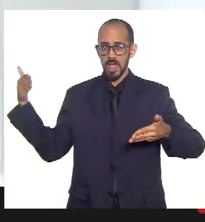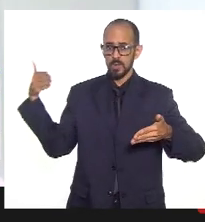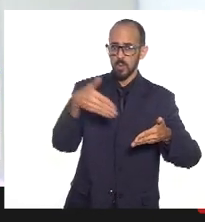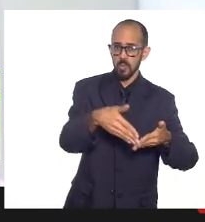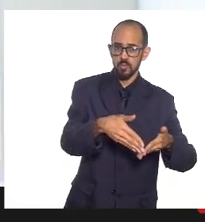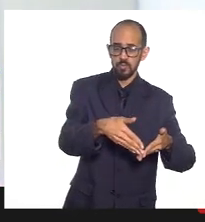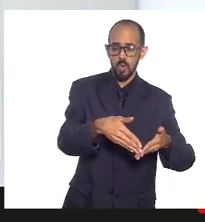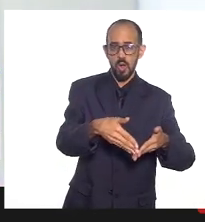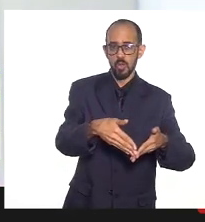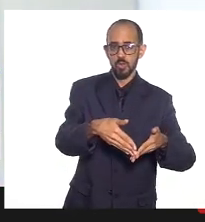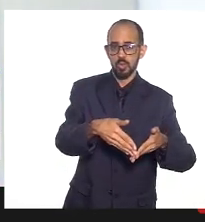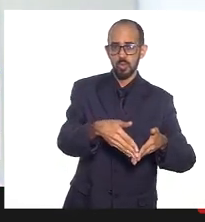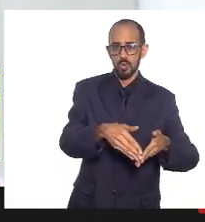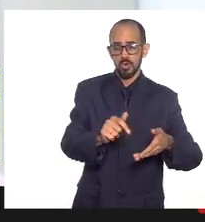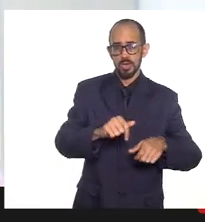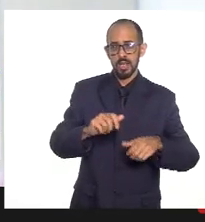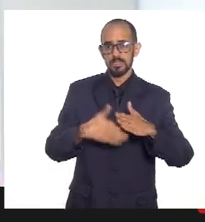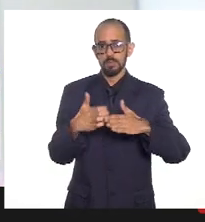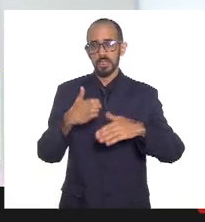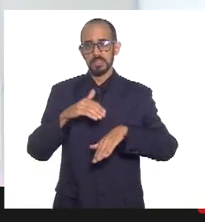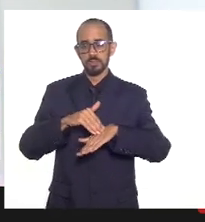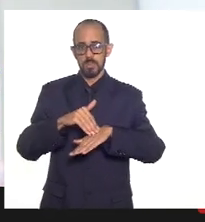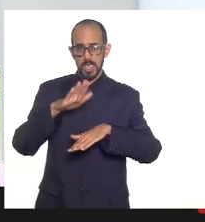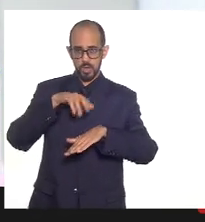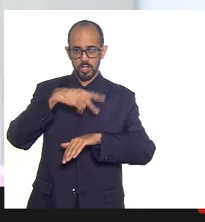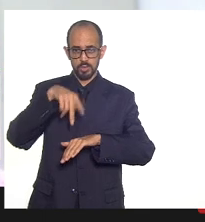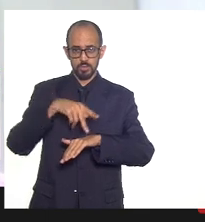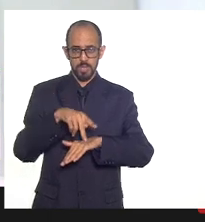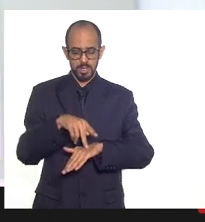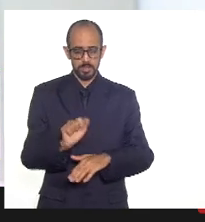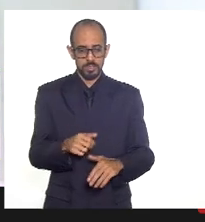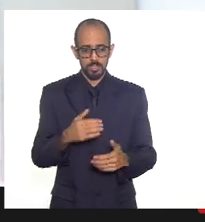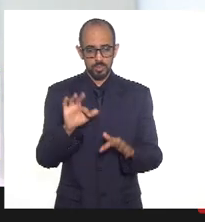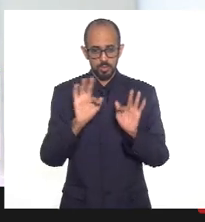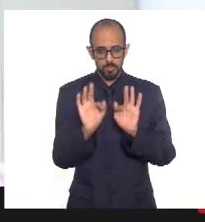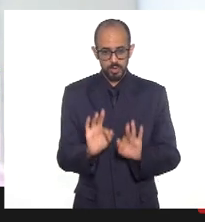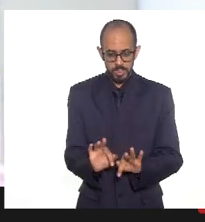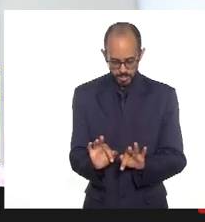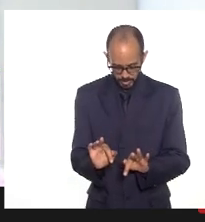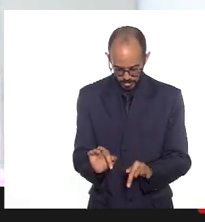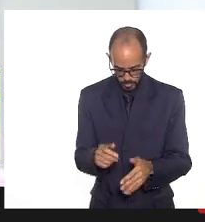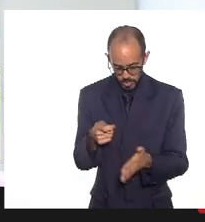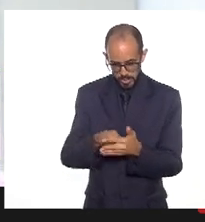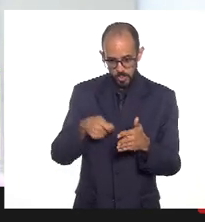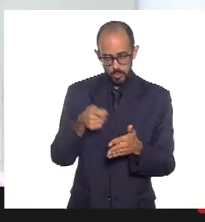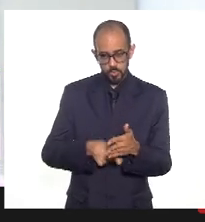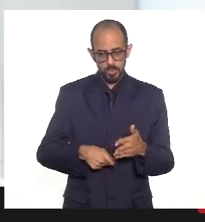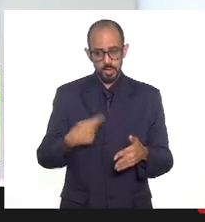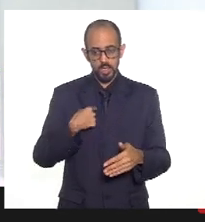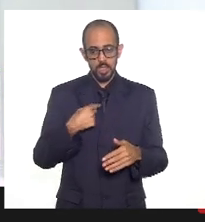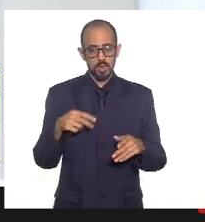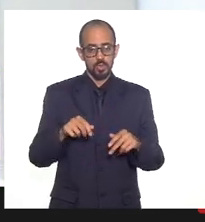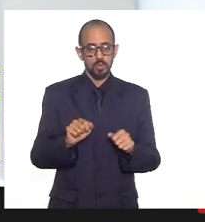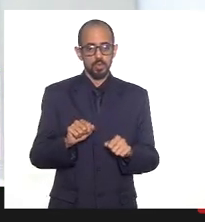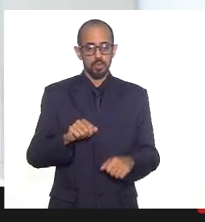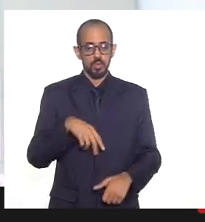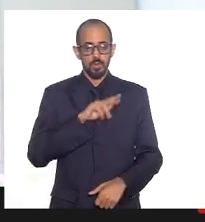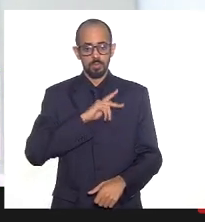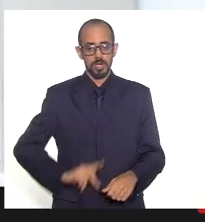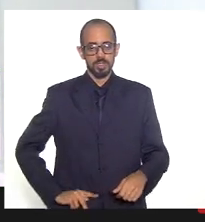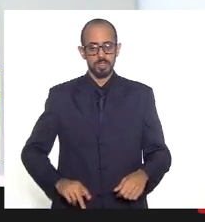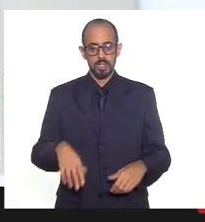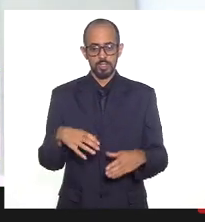que marca o nosso país. Então, eu quero dizer que eu estou muito feliz com essa frente. Eu, como presidente da Comissão